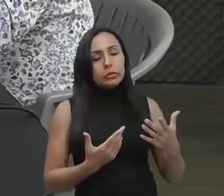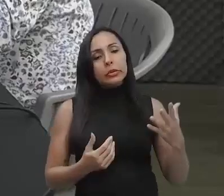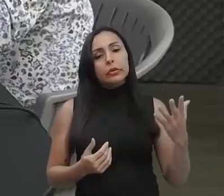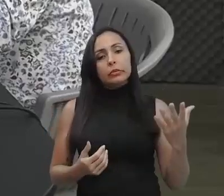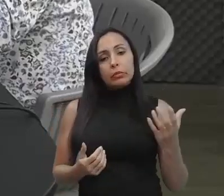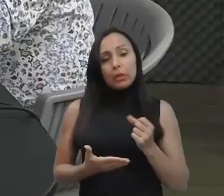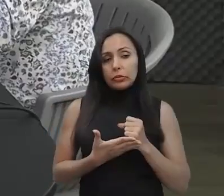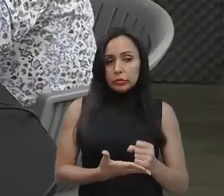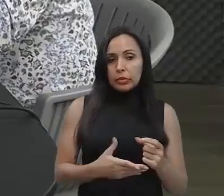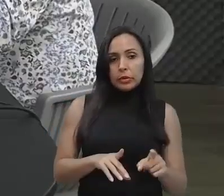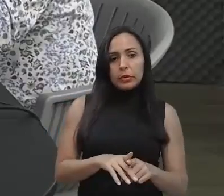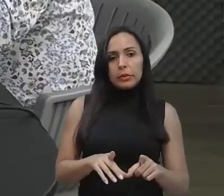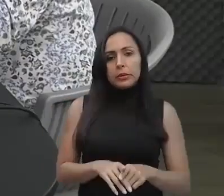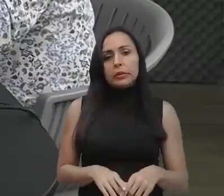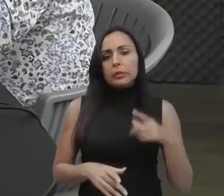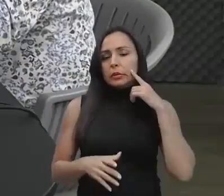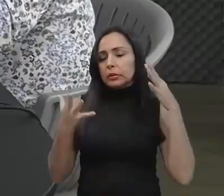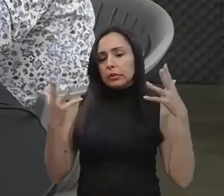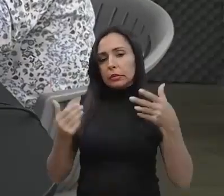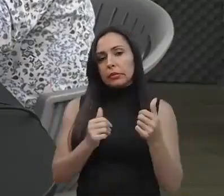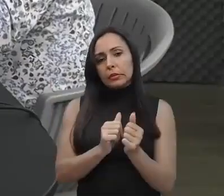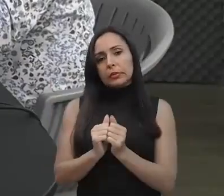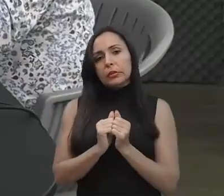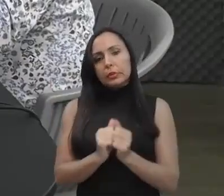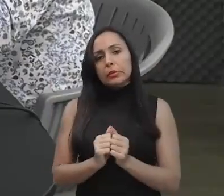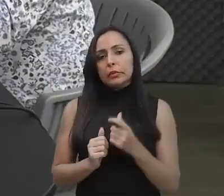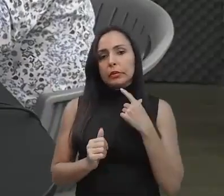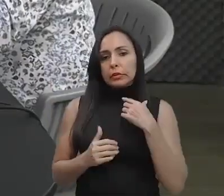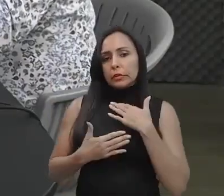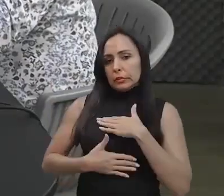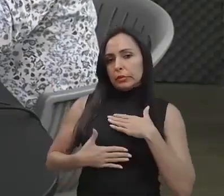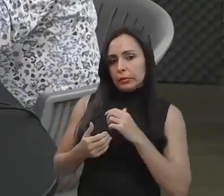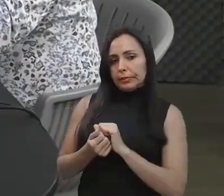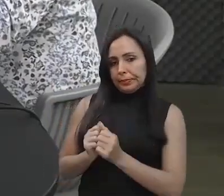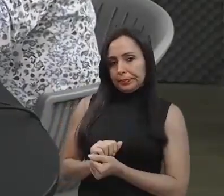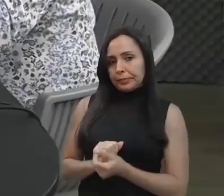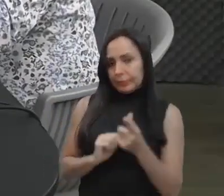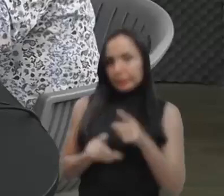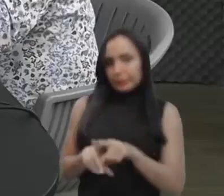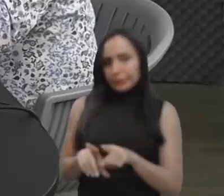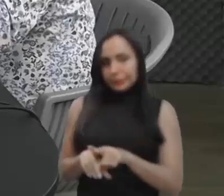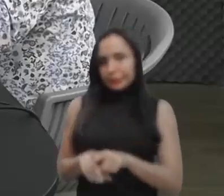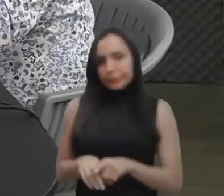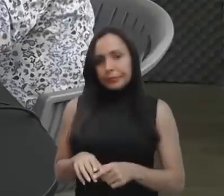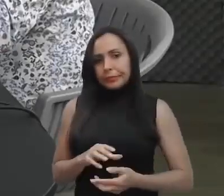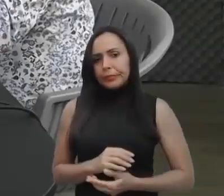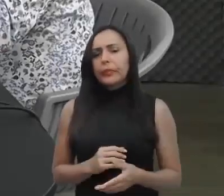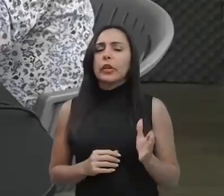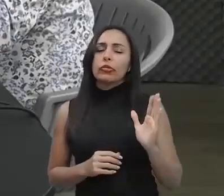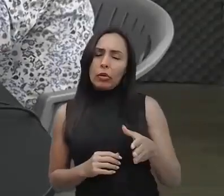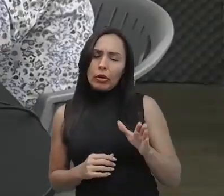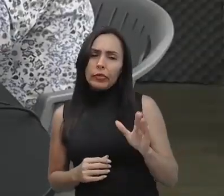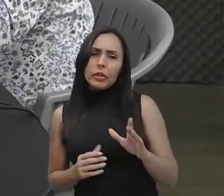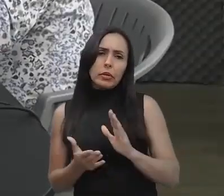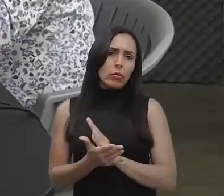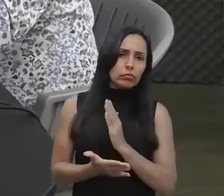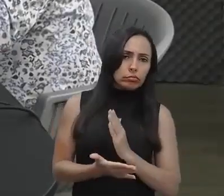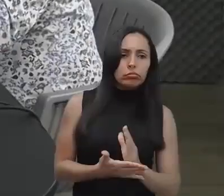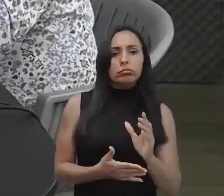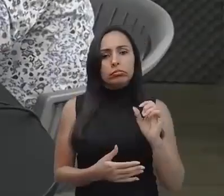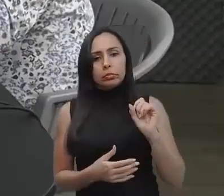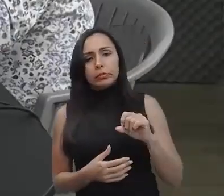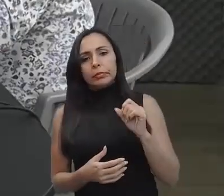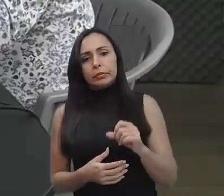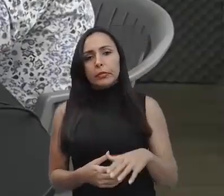enfim é tudo todo mundo junto mas tu gosta de cobrir Esporte também você já fez alguma pauta de esporte fiz algumas pautas de esportes não é minha